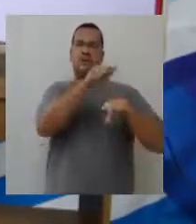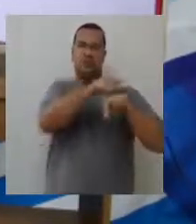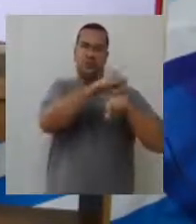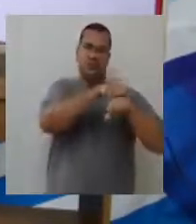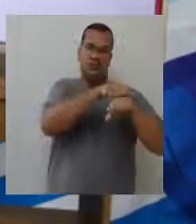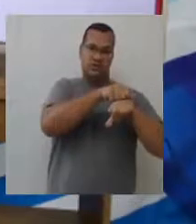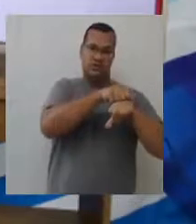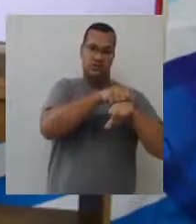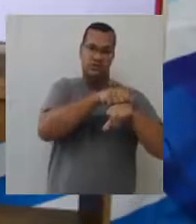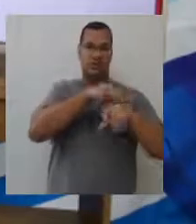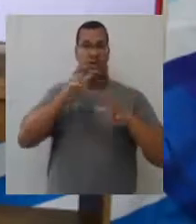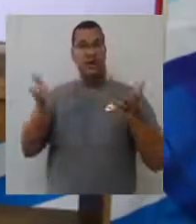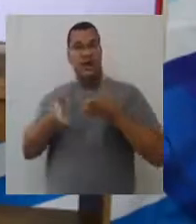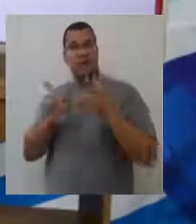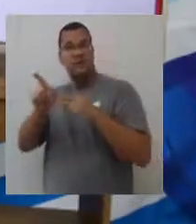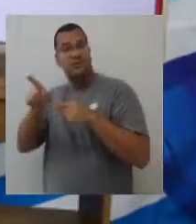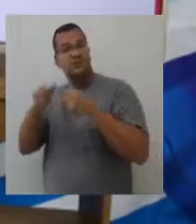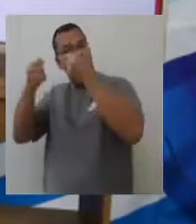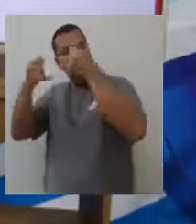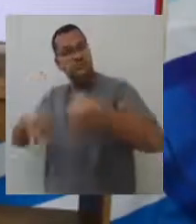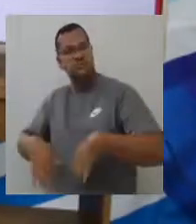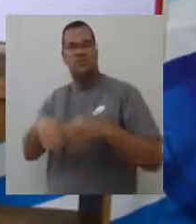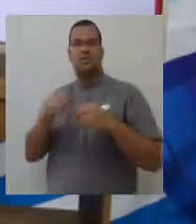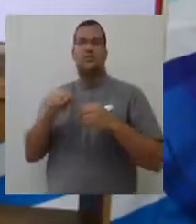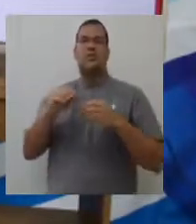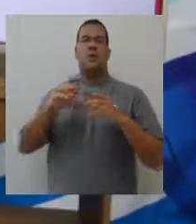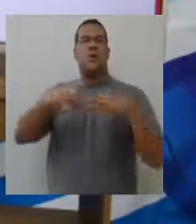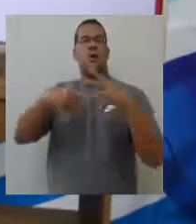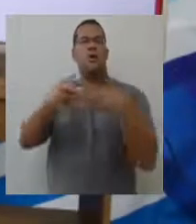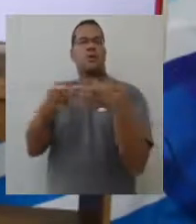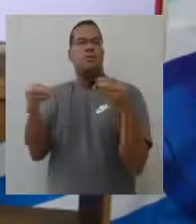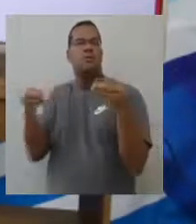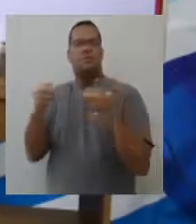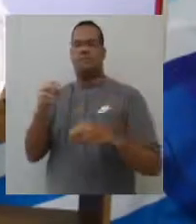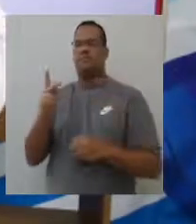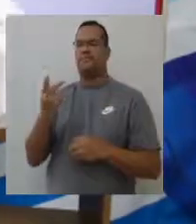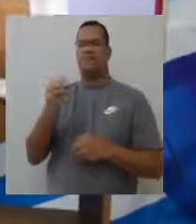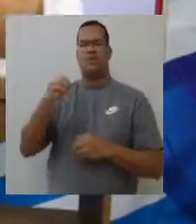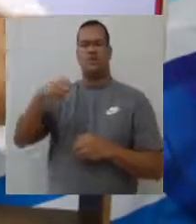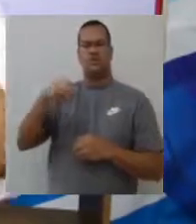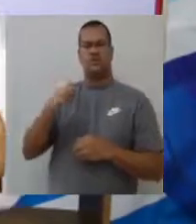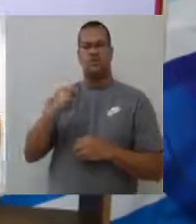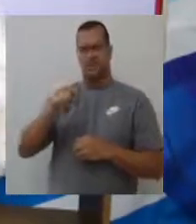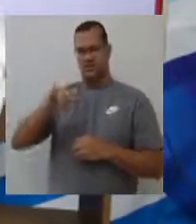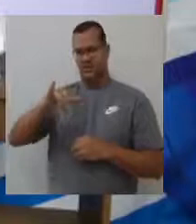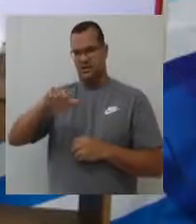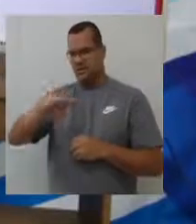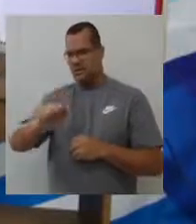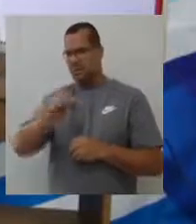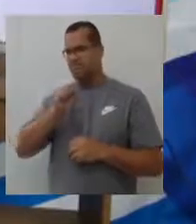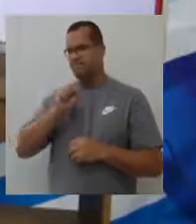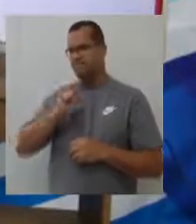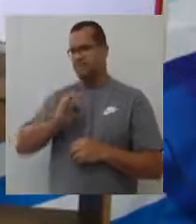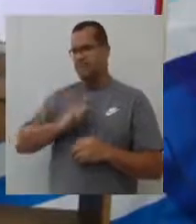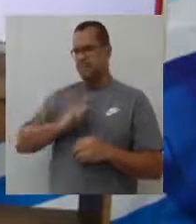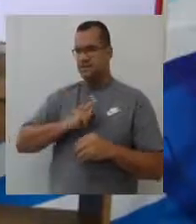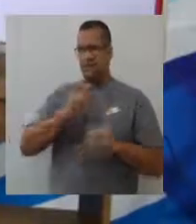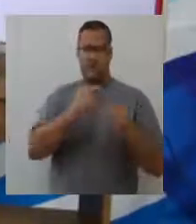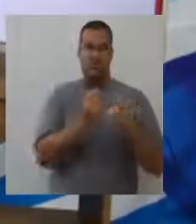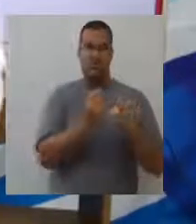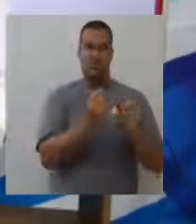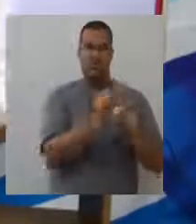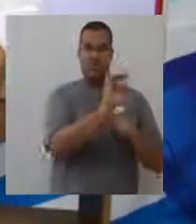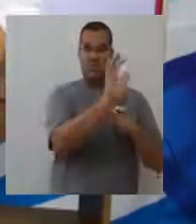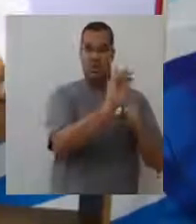mistura homogênea. Então, uma mistura homogênea e gasosa significa que o solvente é gás e